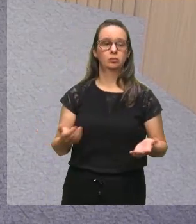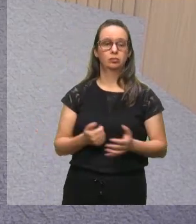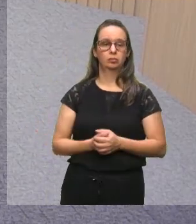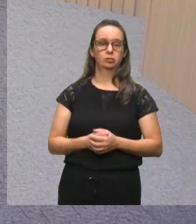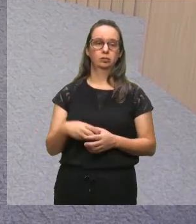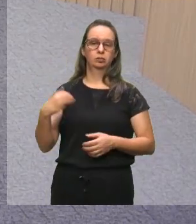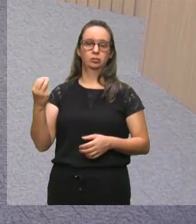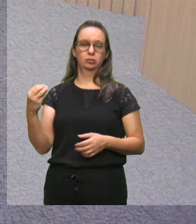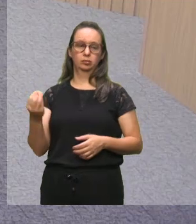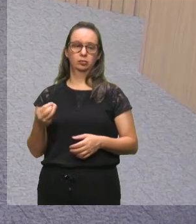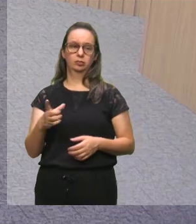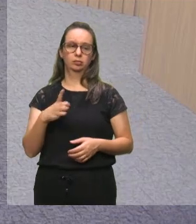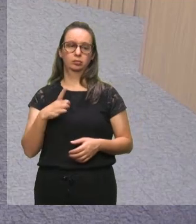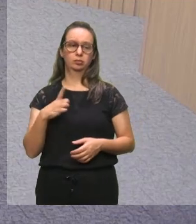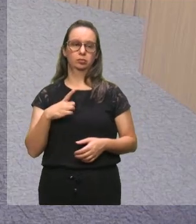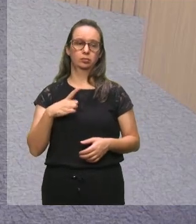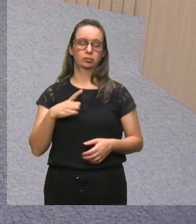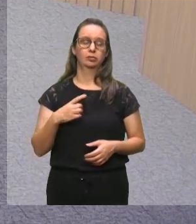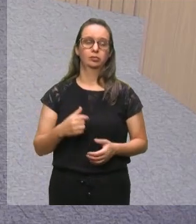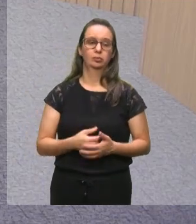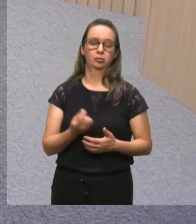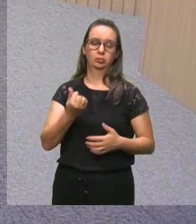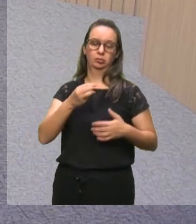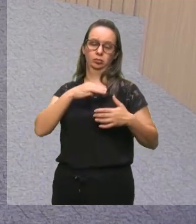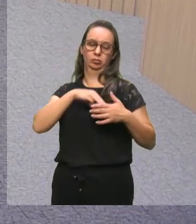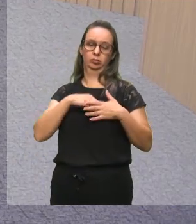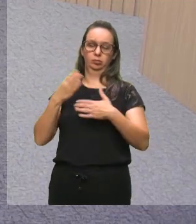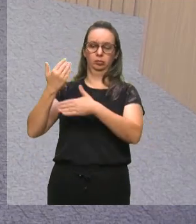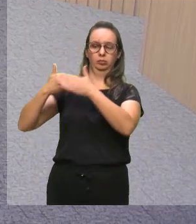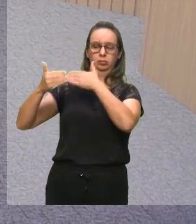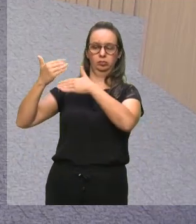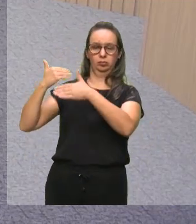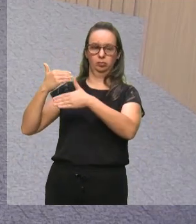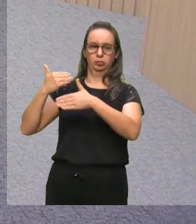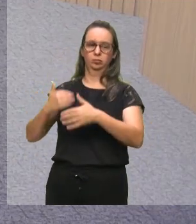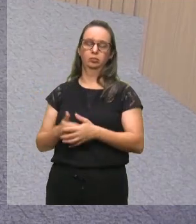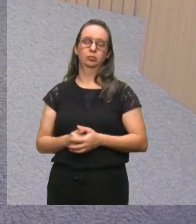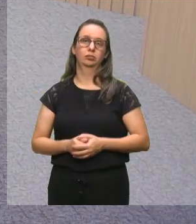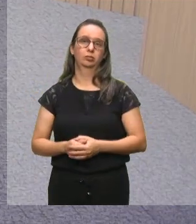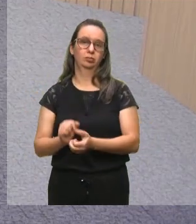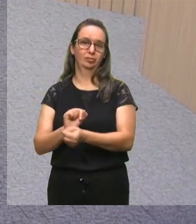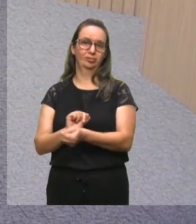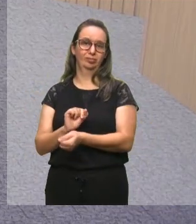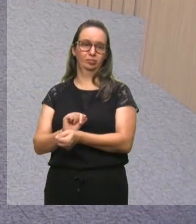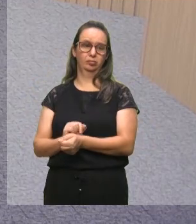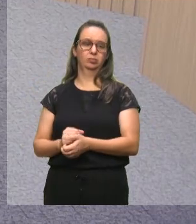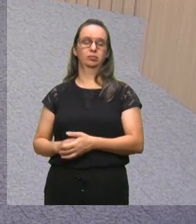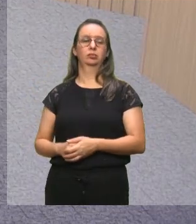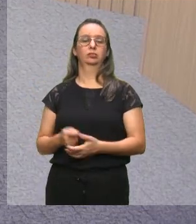tem hoje de retroativo do pagamento do piso previsto para ser pago em 2025?